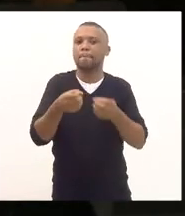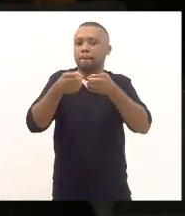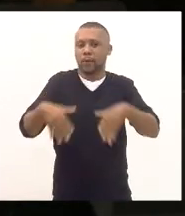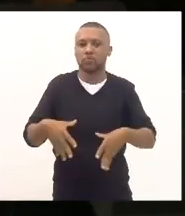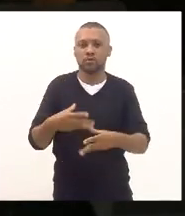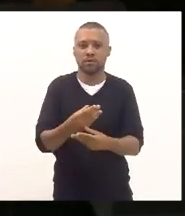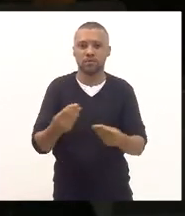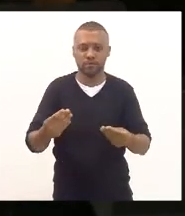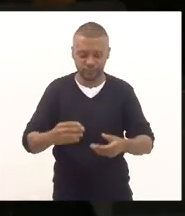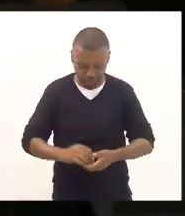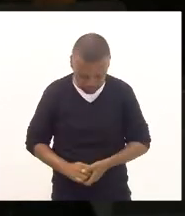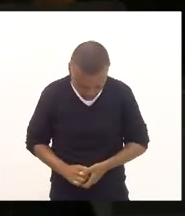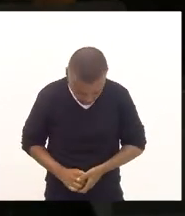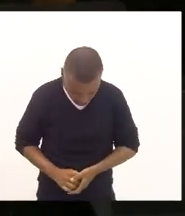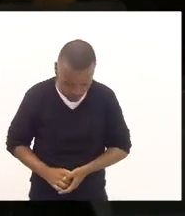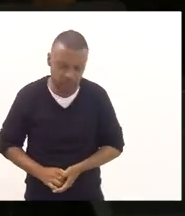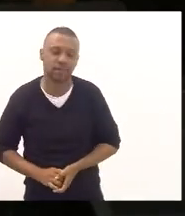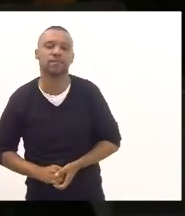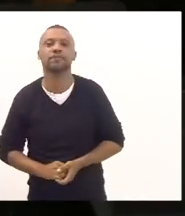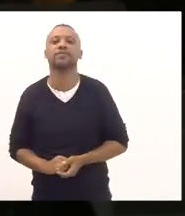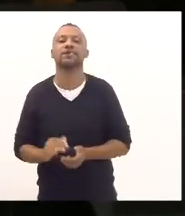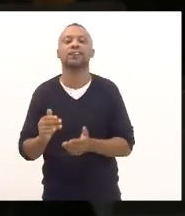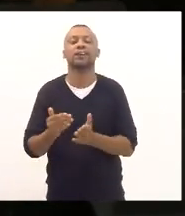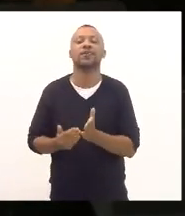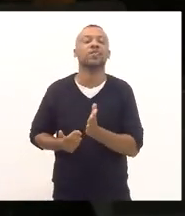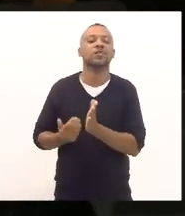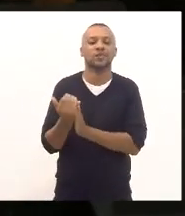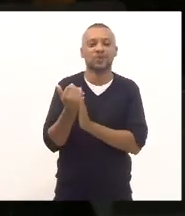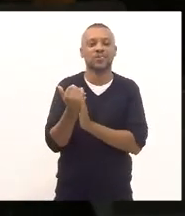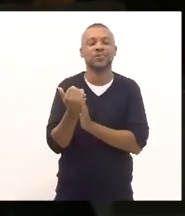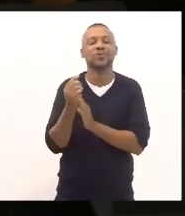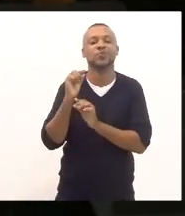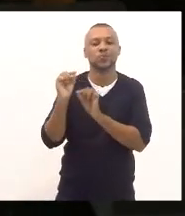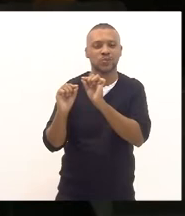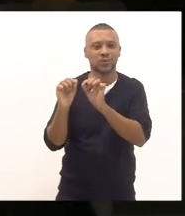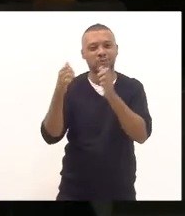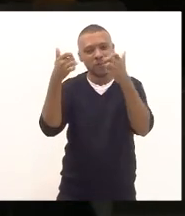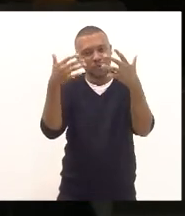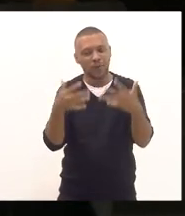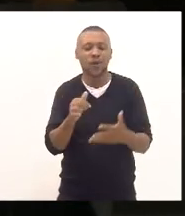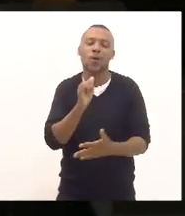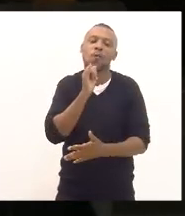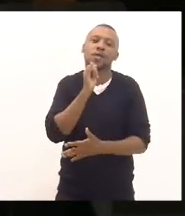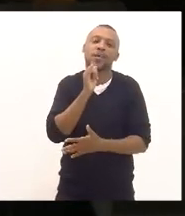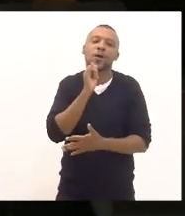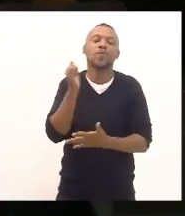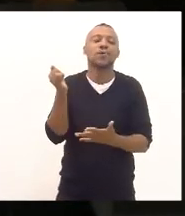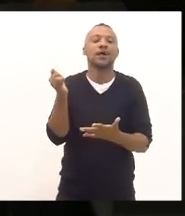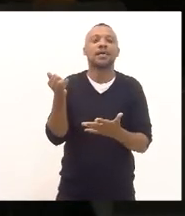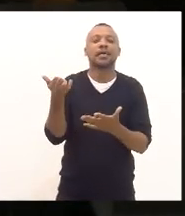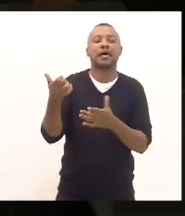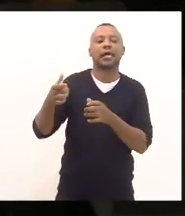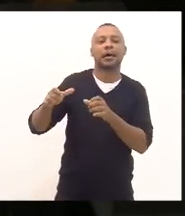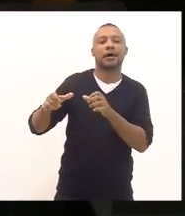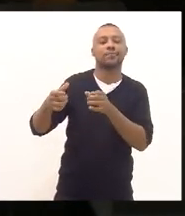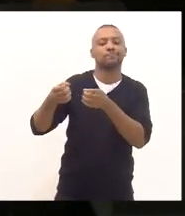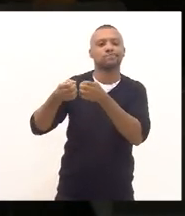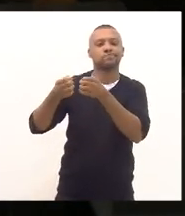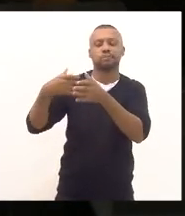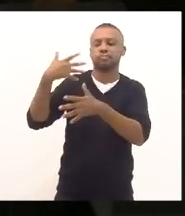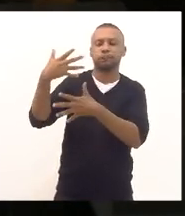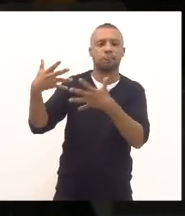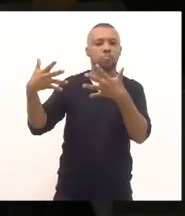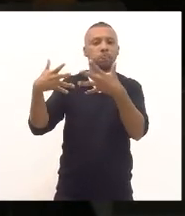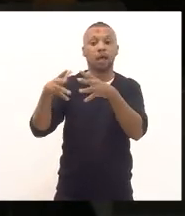a partir do que foi por exemplo a desestruturação inteira